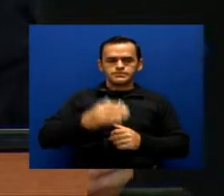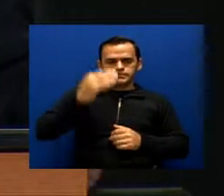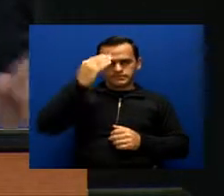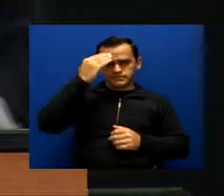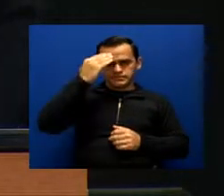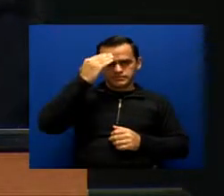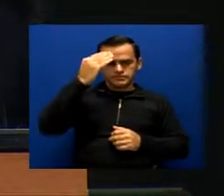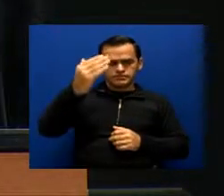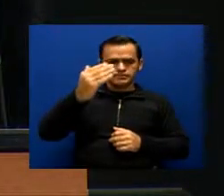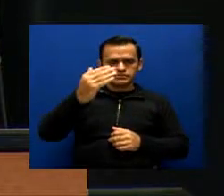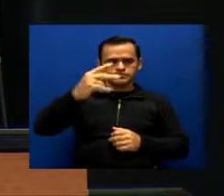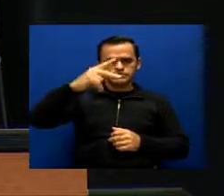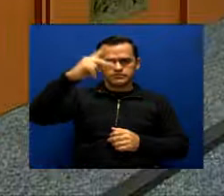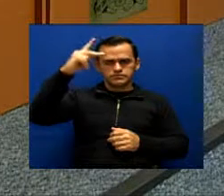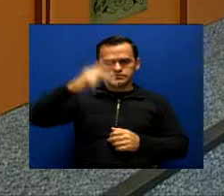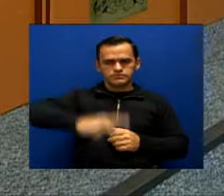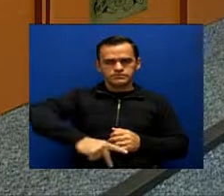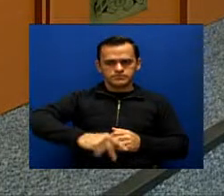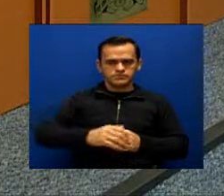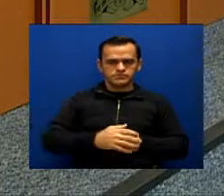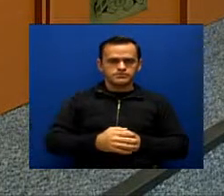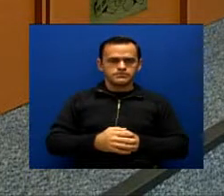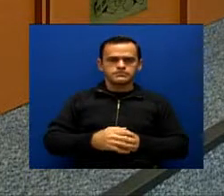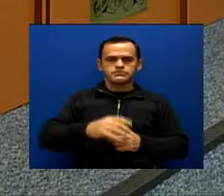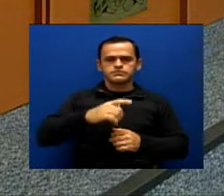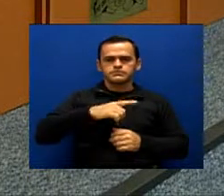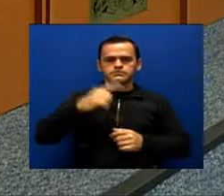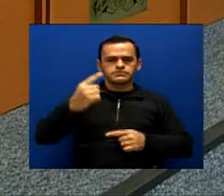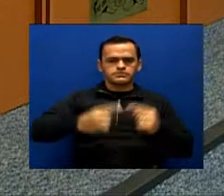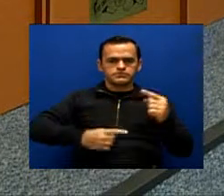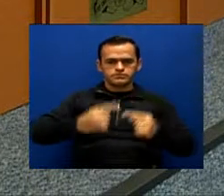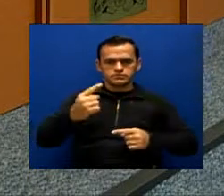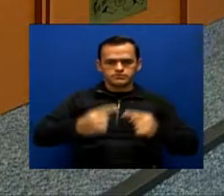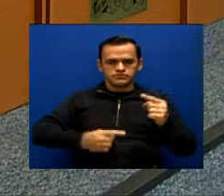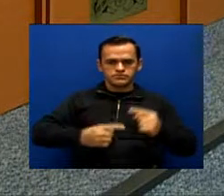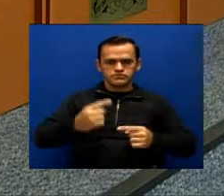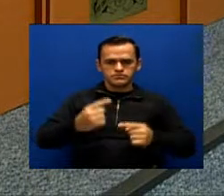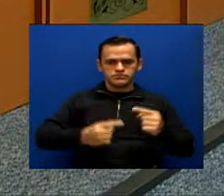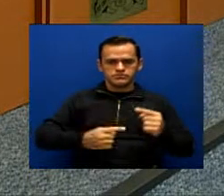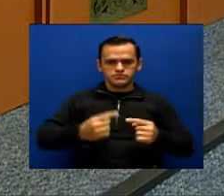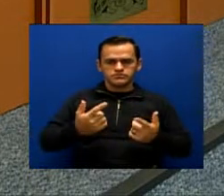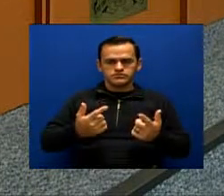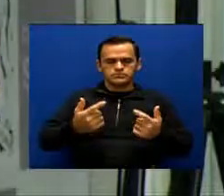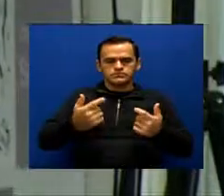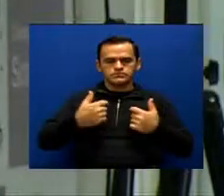Obrigado. Obrigado, senhor presidente. Da última vez que entrou em discussão, eu não tive a oportunidade